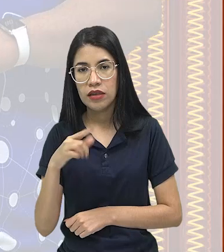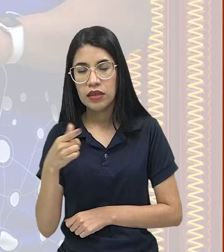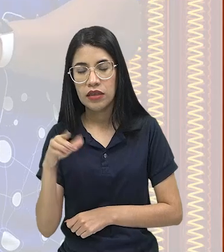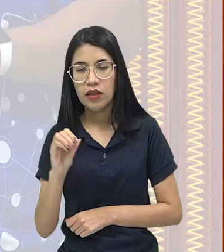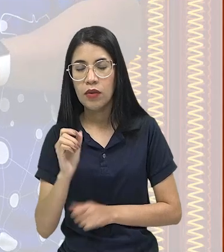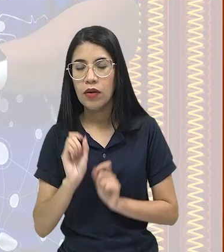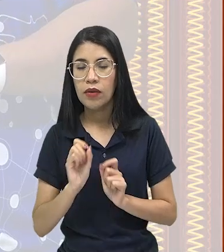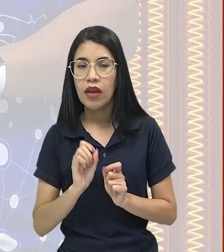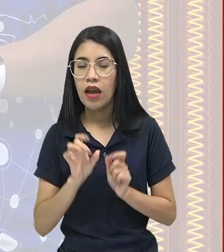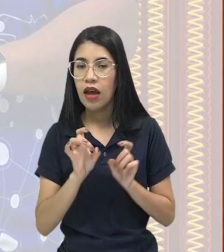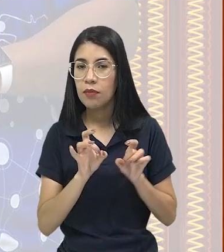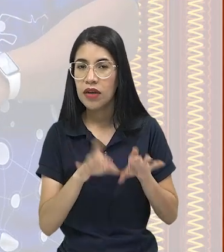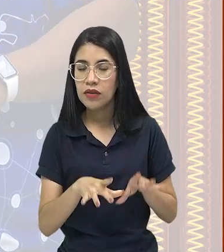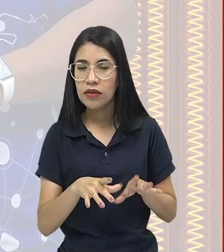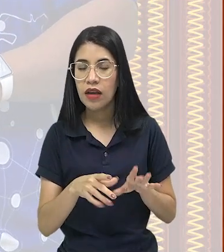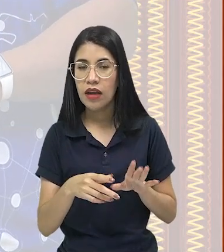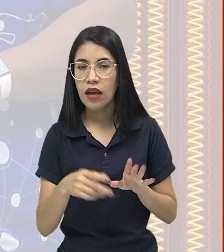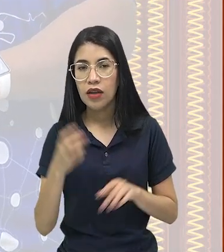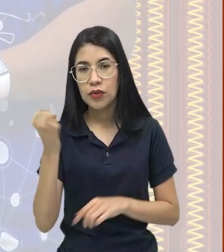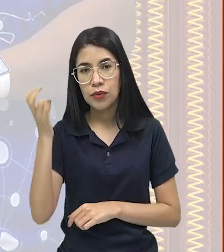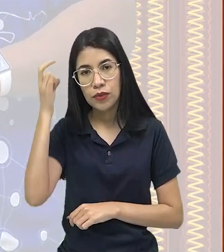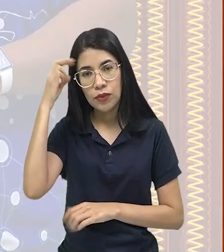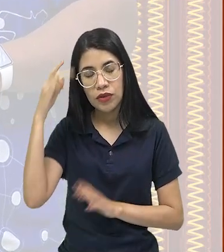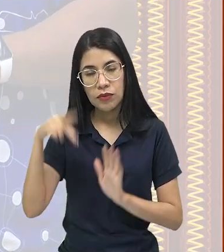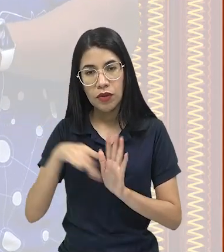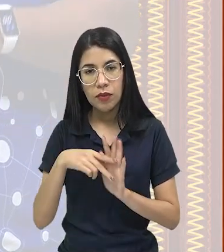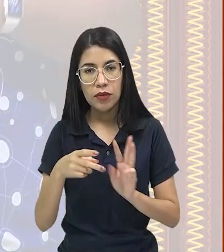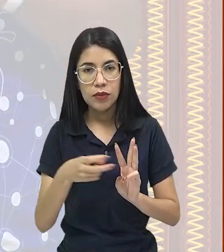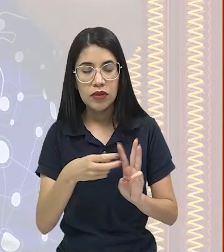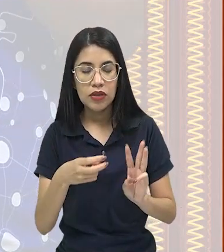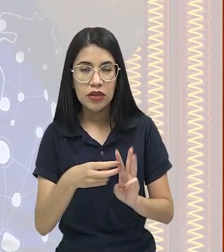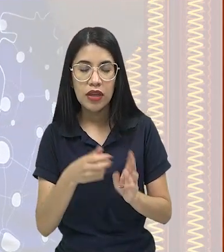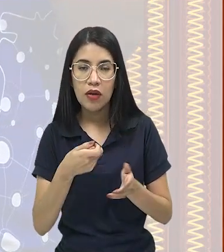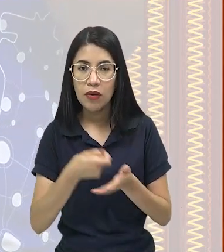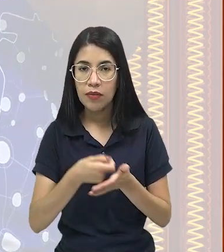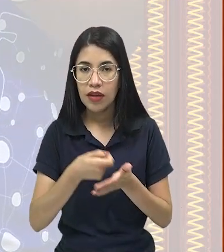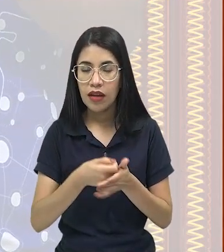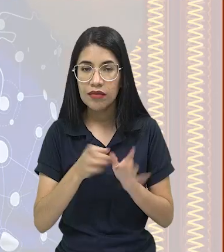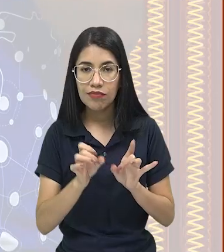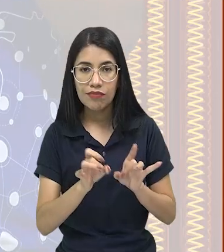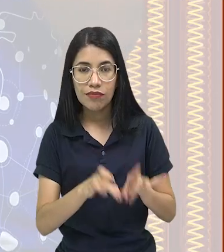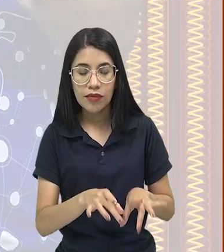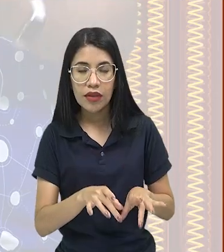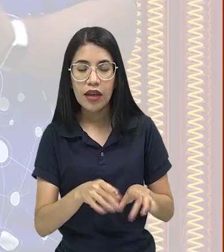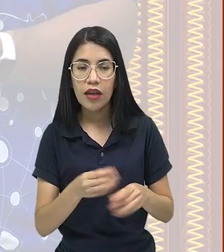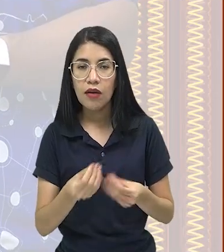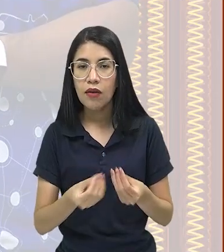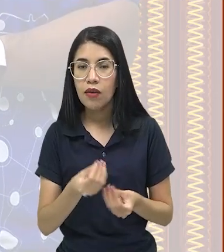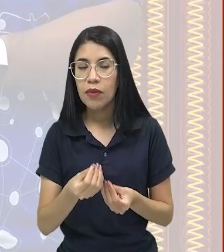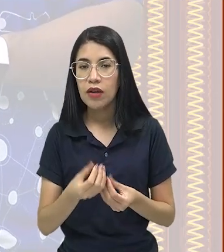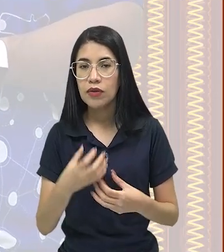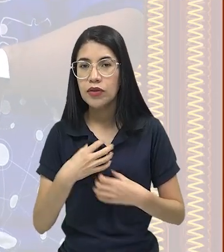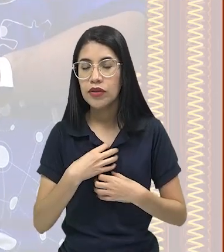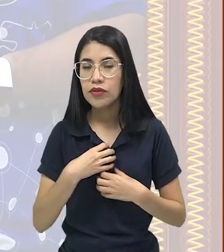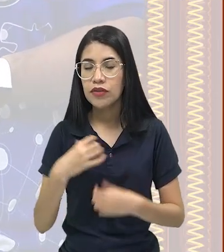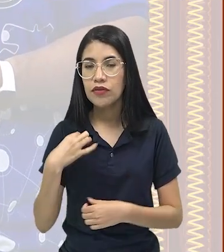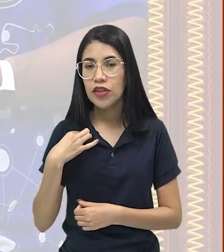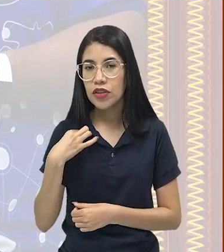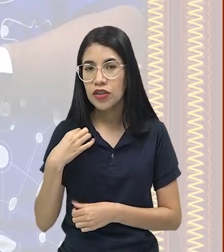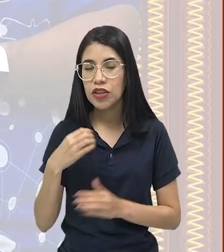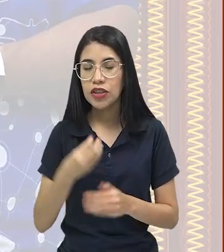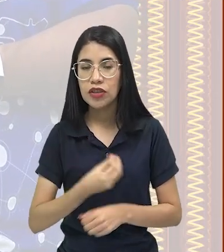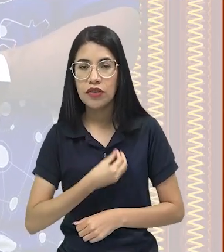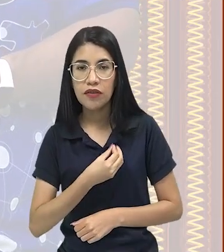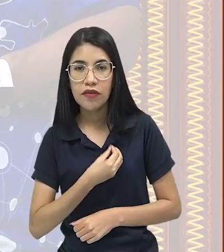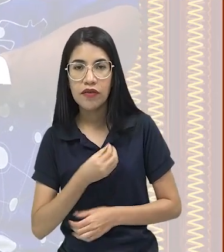deixar seus traços culturais de língua, né, de vivência do dia a dia, do modo de vestir, do modo de morar,